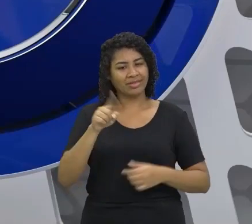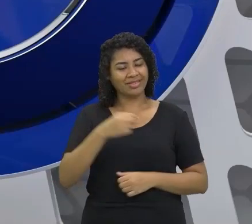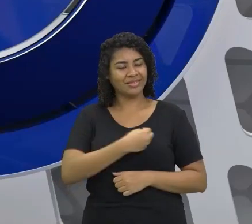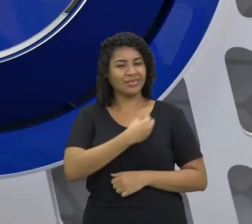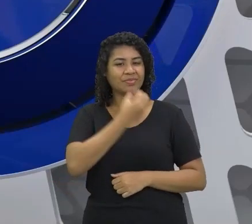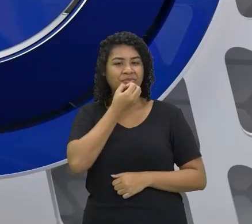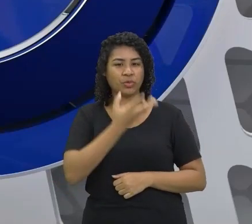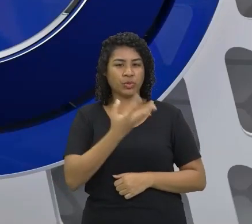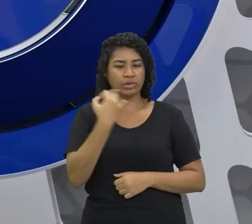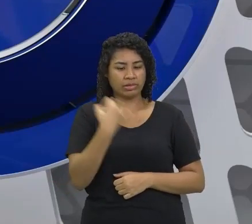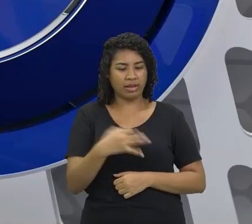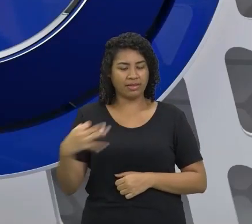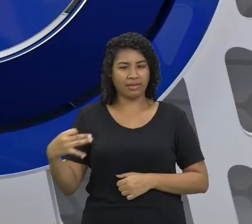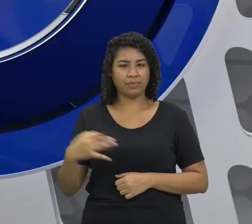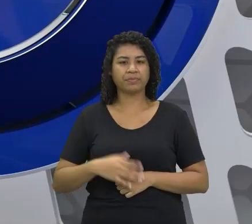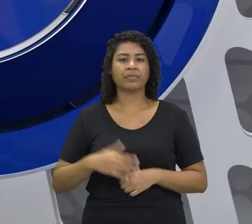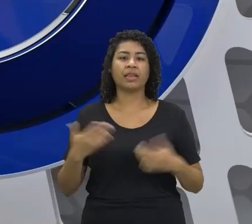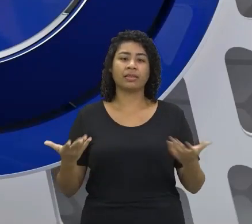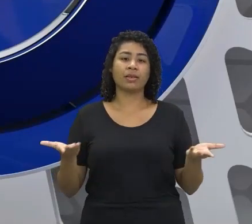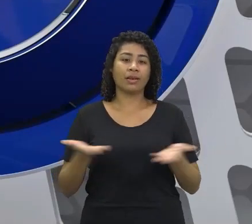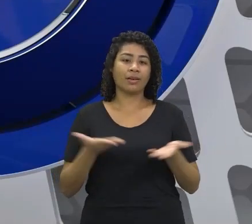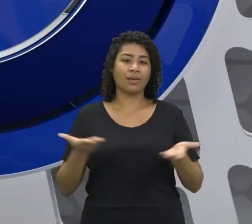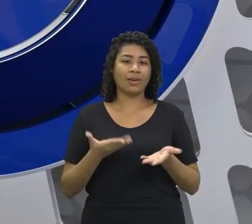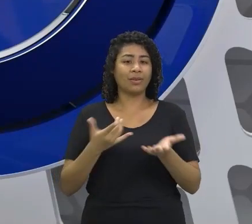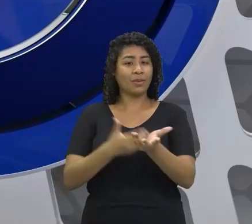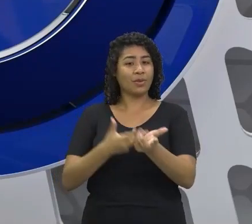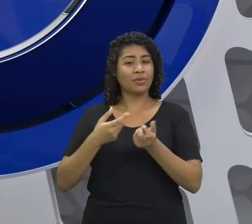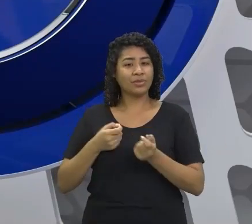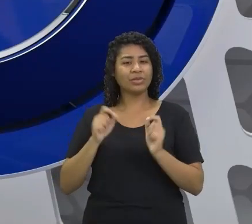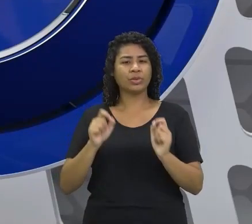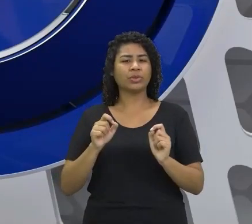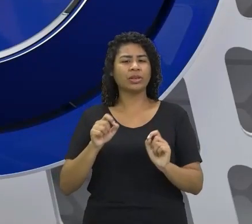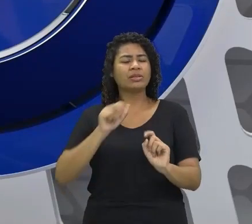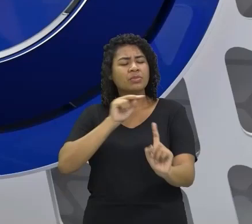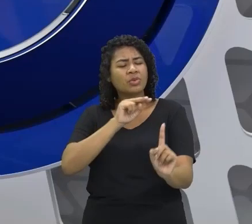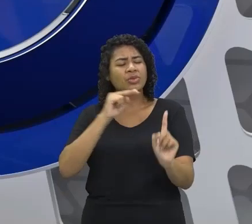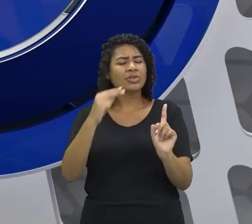nesse momento, então, eu te convido a